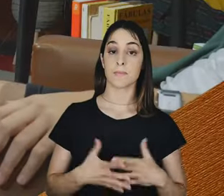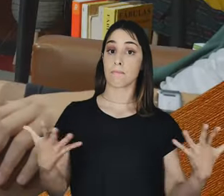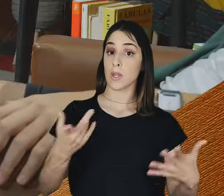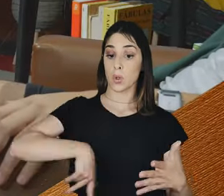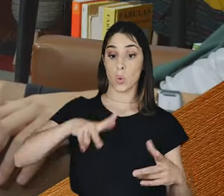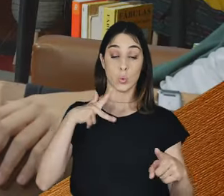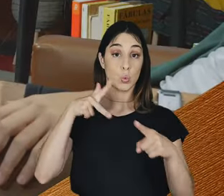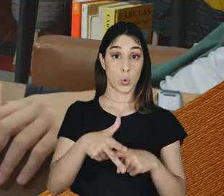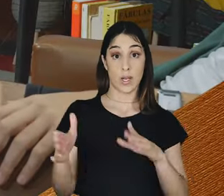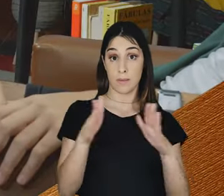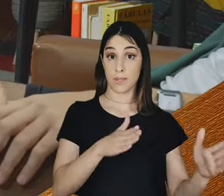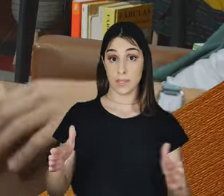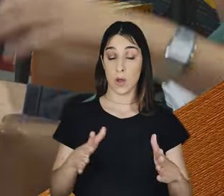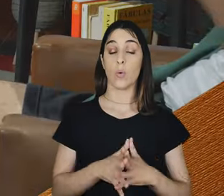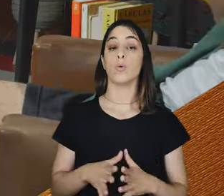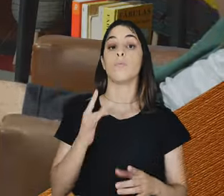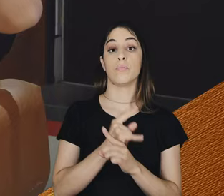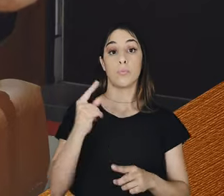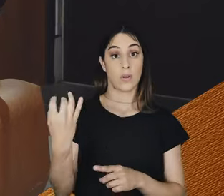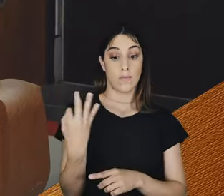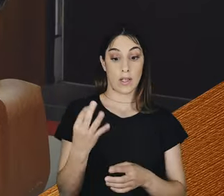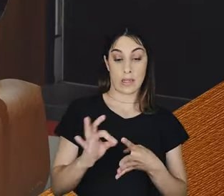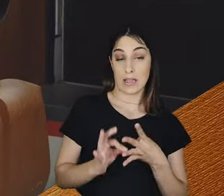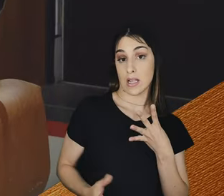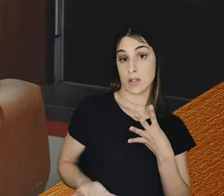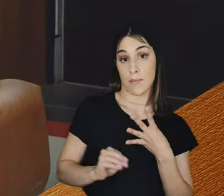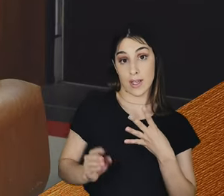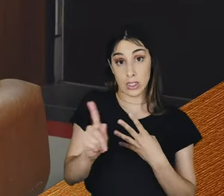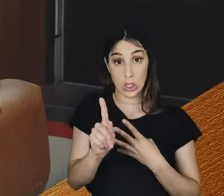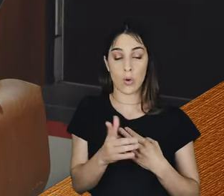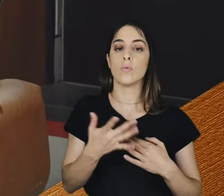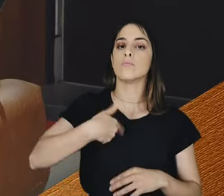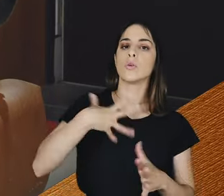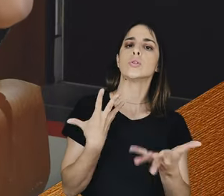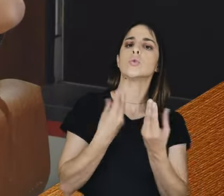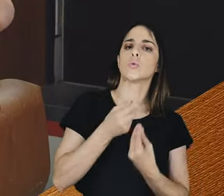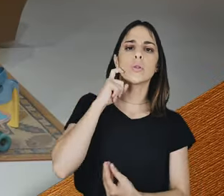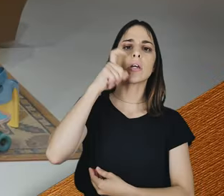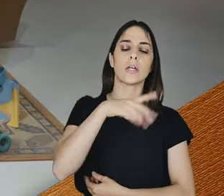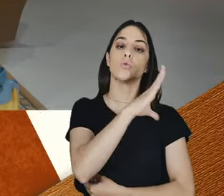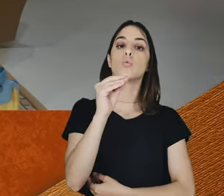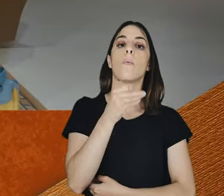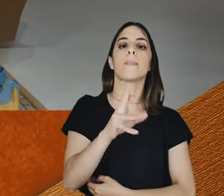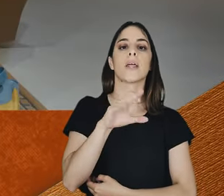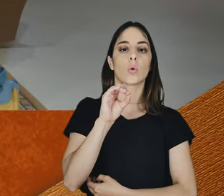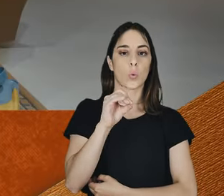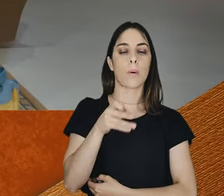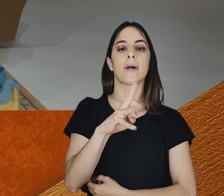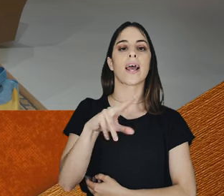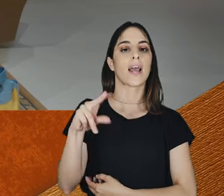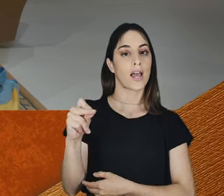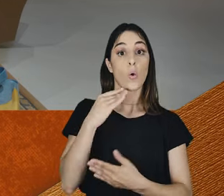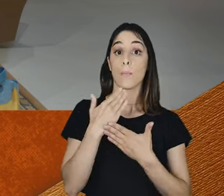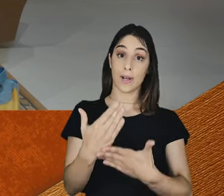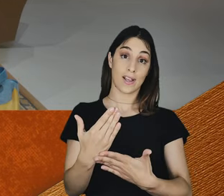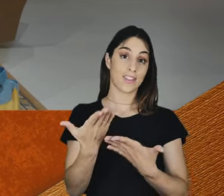Vamos cortar a emissão, pelo menos enquanto não tivermos mais detalhes. E temos aqui connosco João Pedro Pereira, analista criminal. João, muito obrigado.